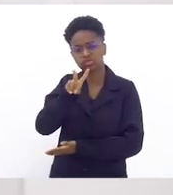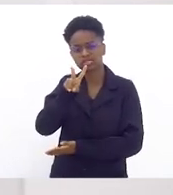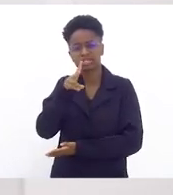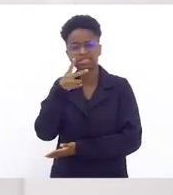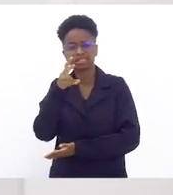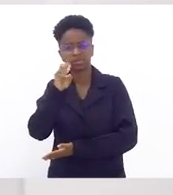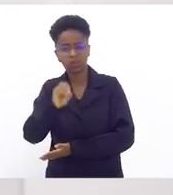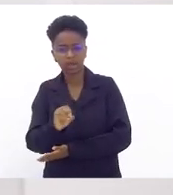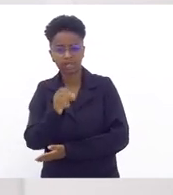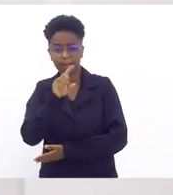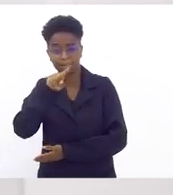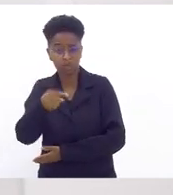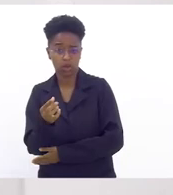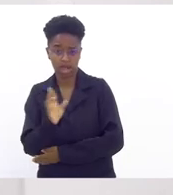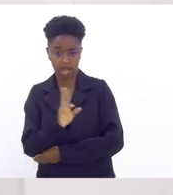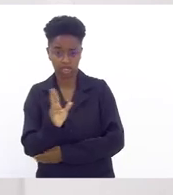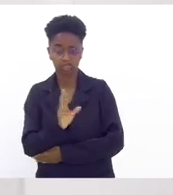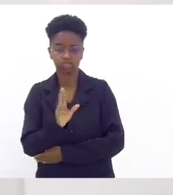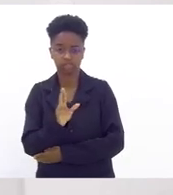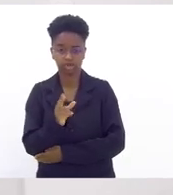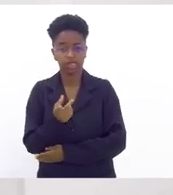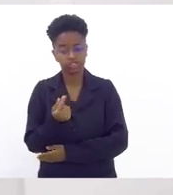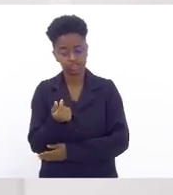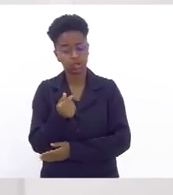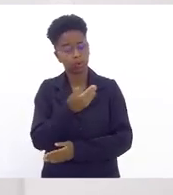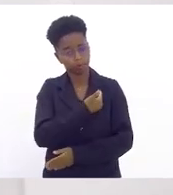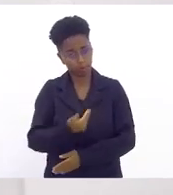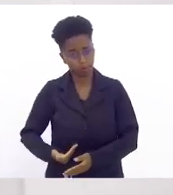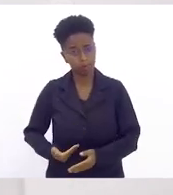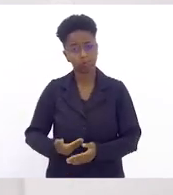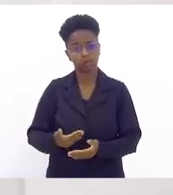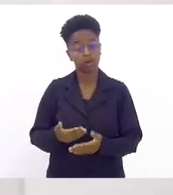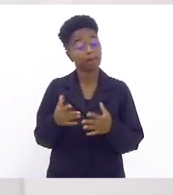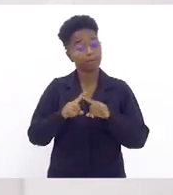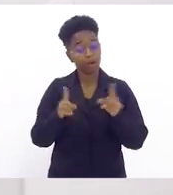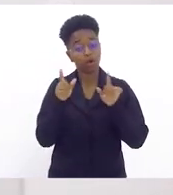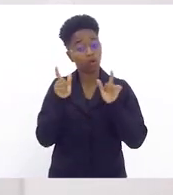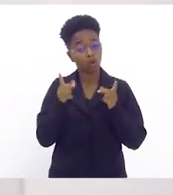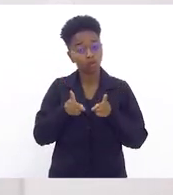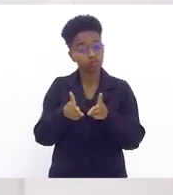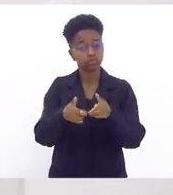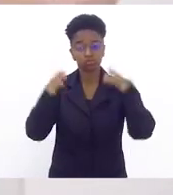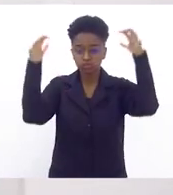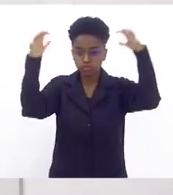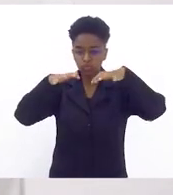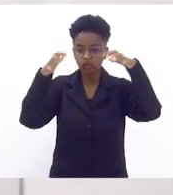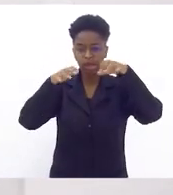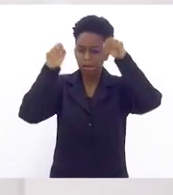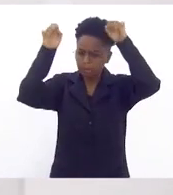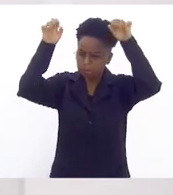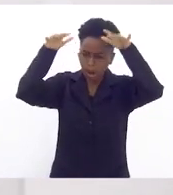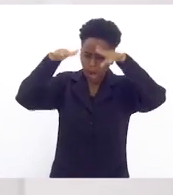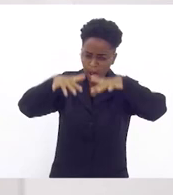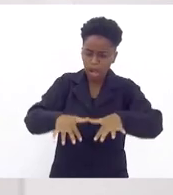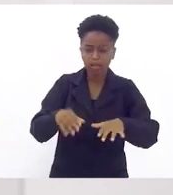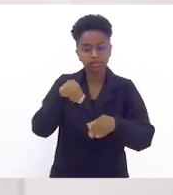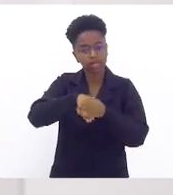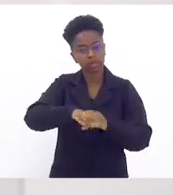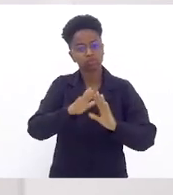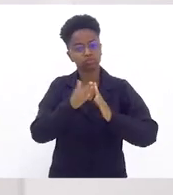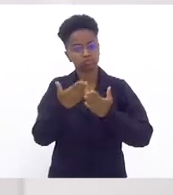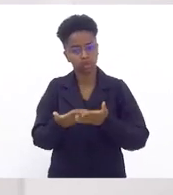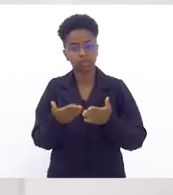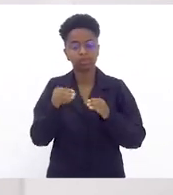com dinheiro público e que já foi comentado que aqui como se fosse como se fosse uma torrente dentro do teatro e foi